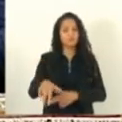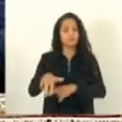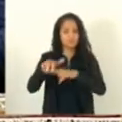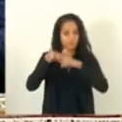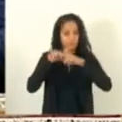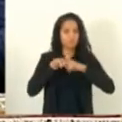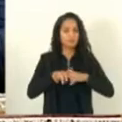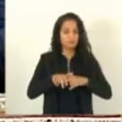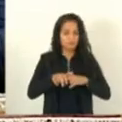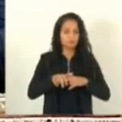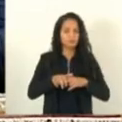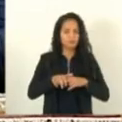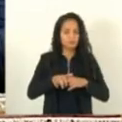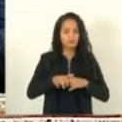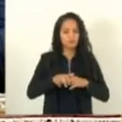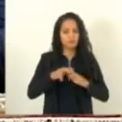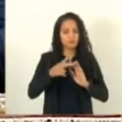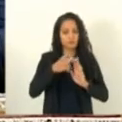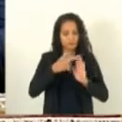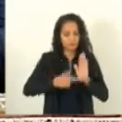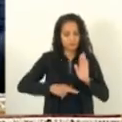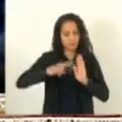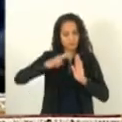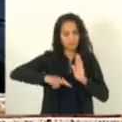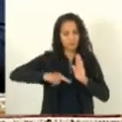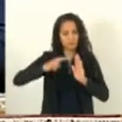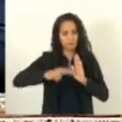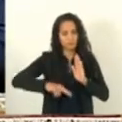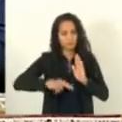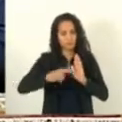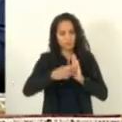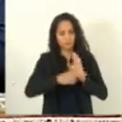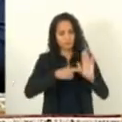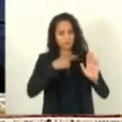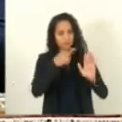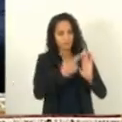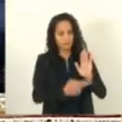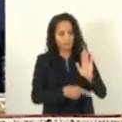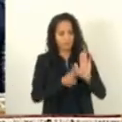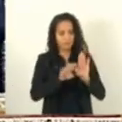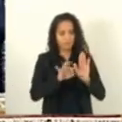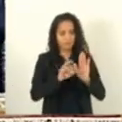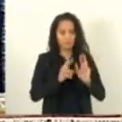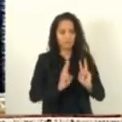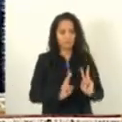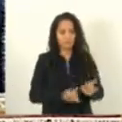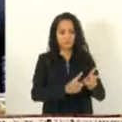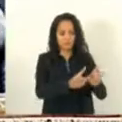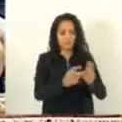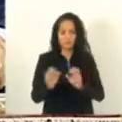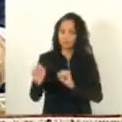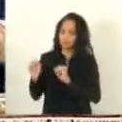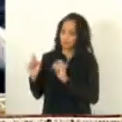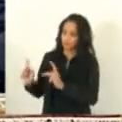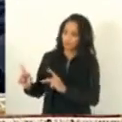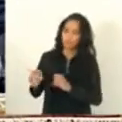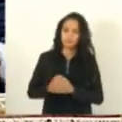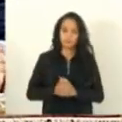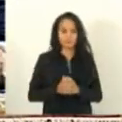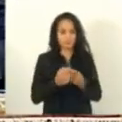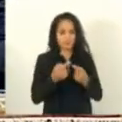forma, eu vou relatar pela manutenção do veto. Ok, a matéria pode ser